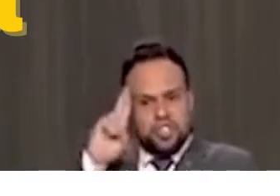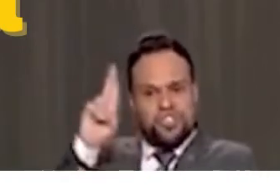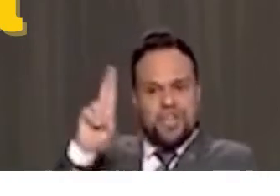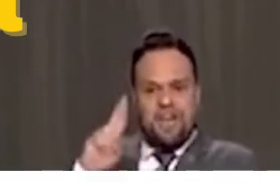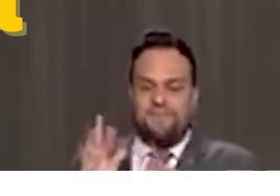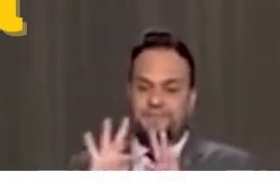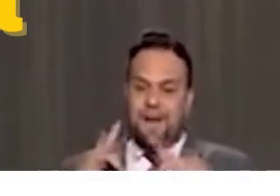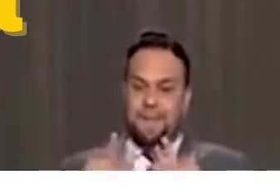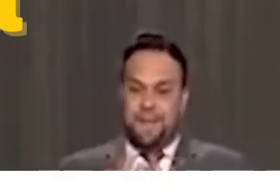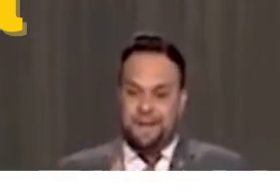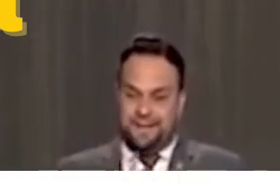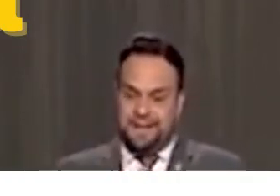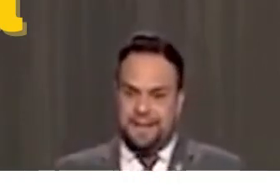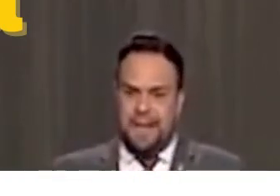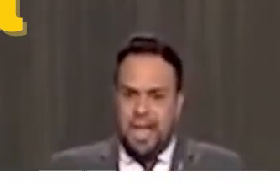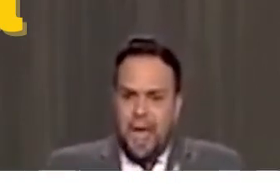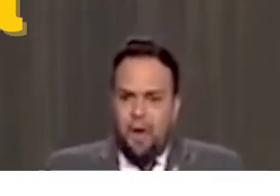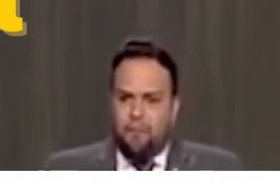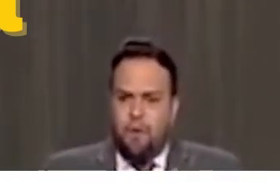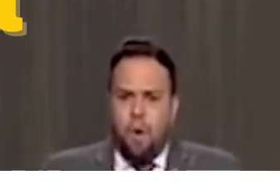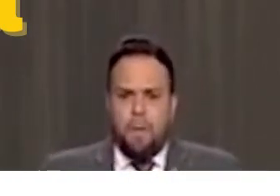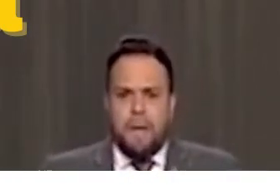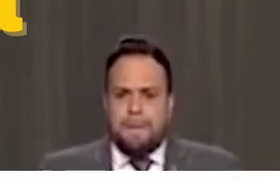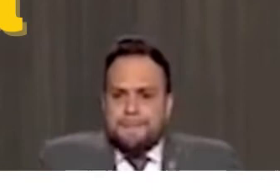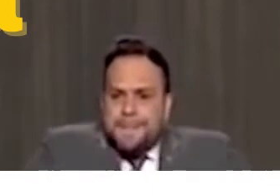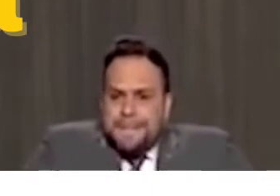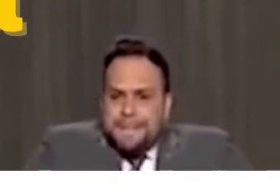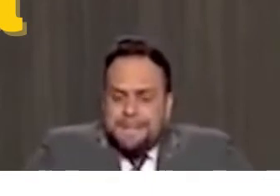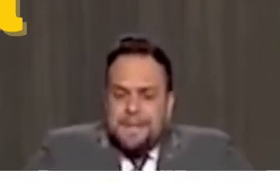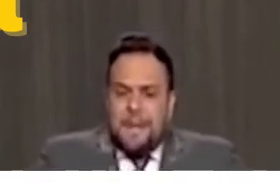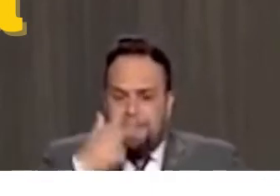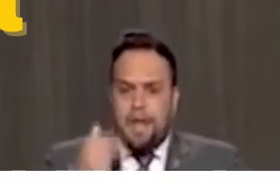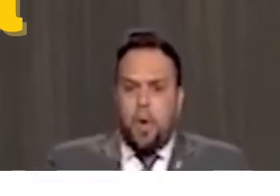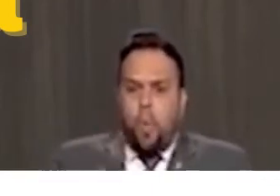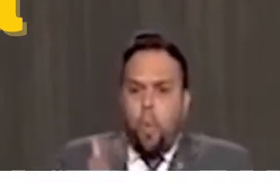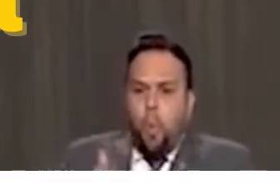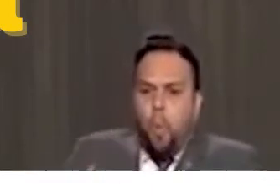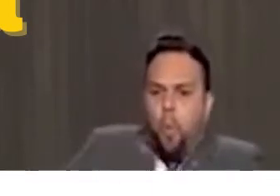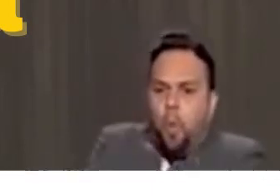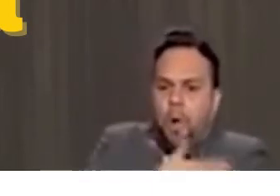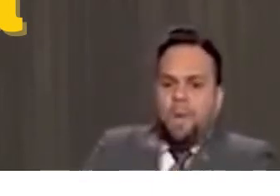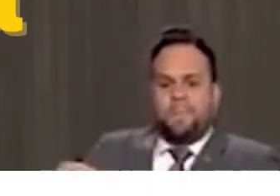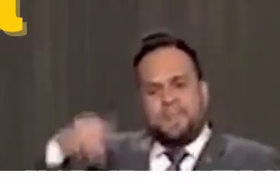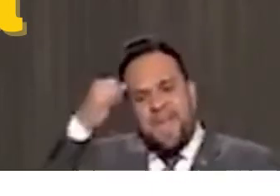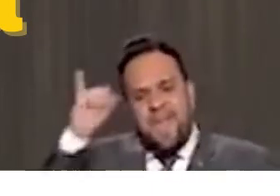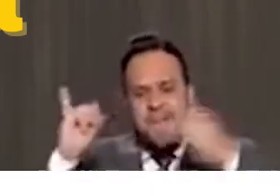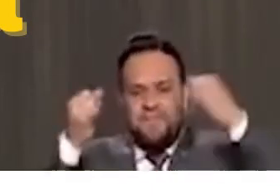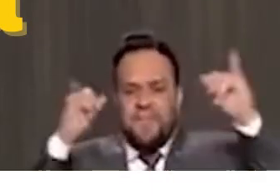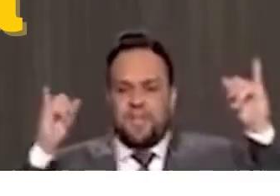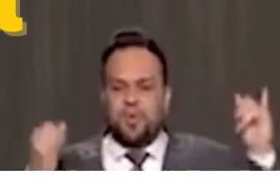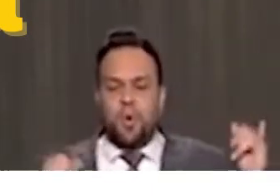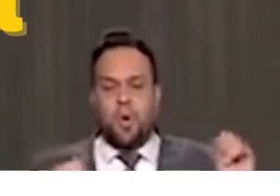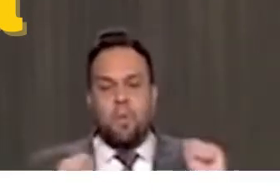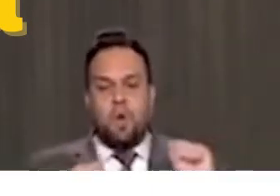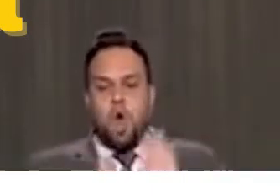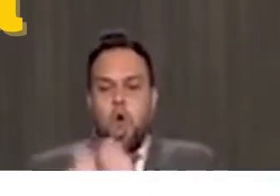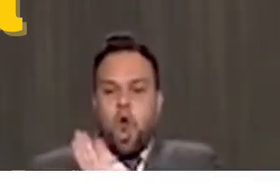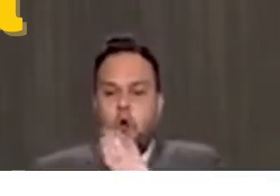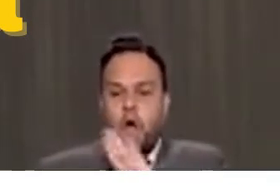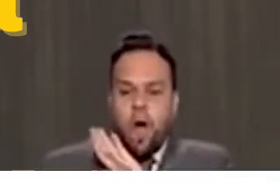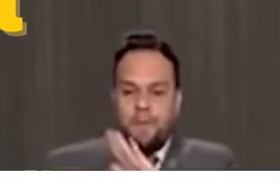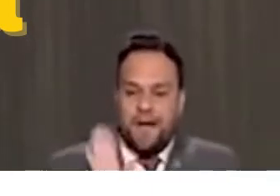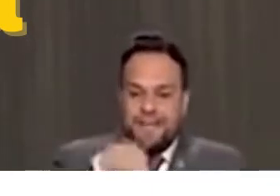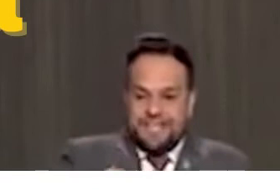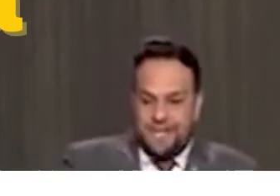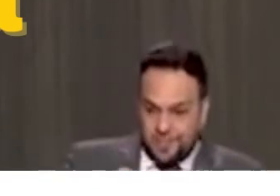básica, com fome, o que poderiam fazer indo às ruas atrás de alimentos. Evitamos problemas como possíveis sacas no mercado,